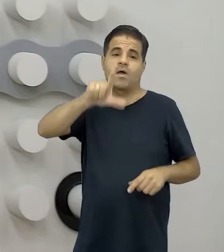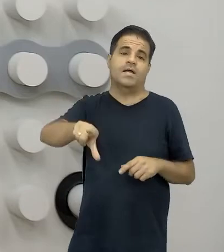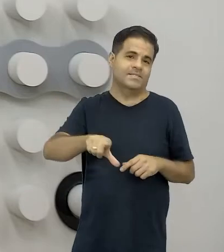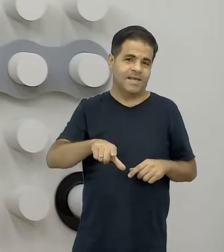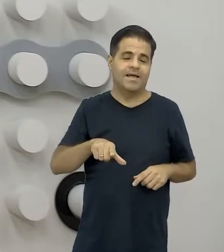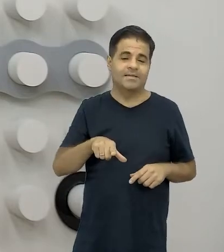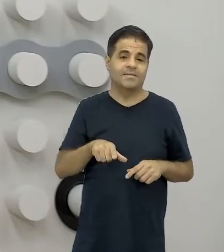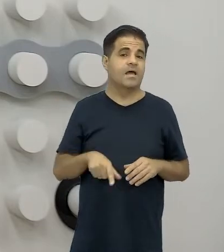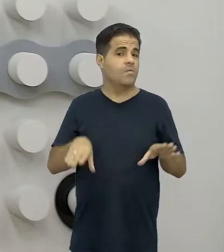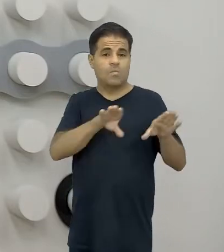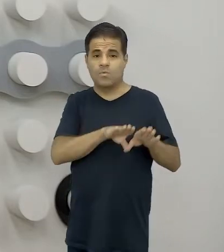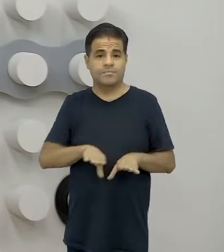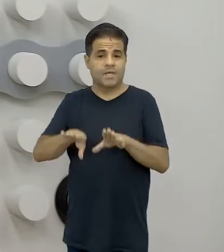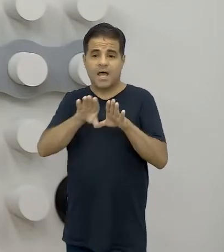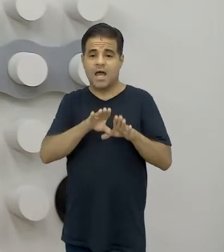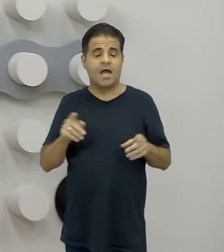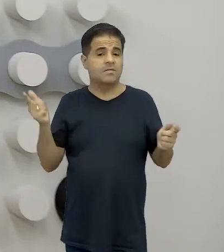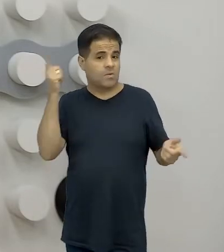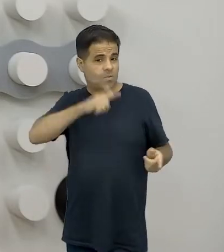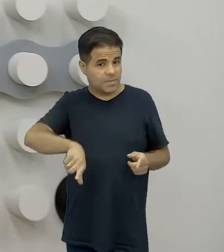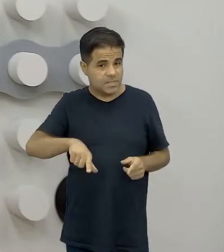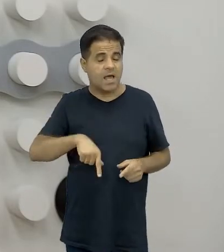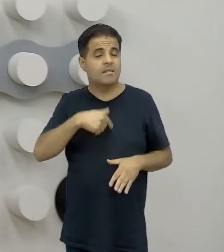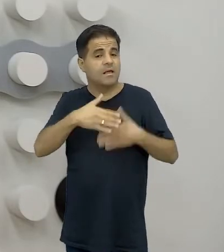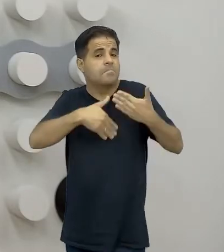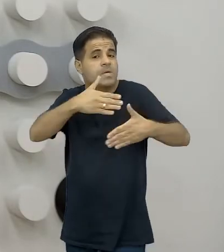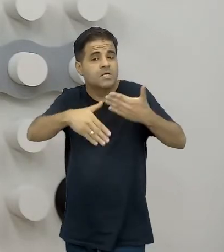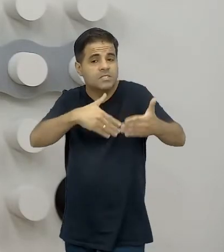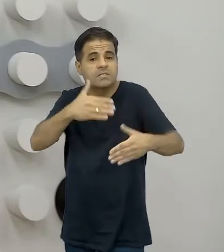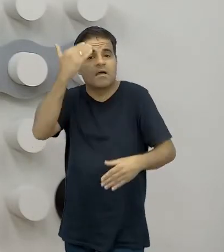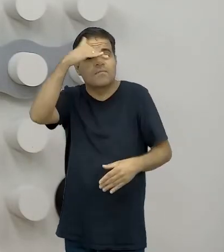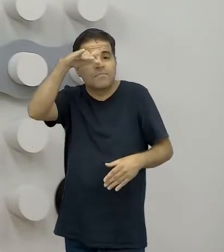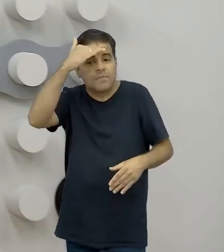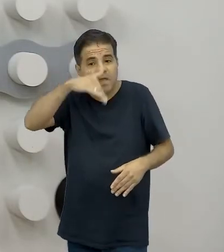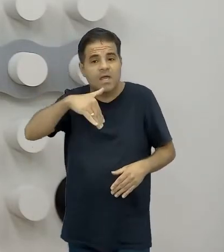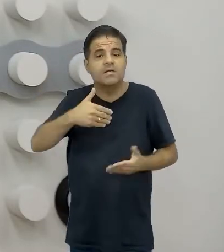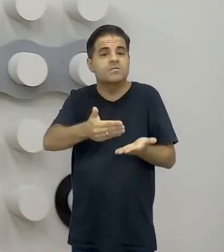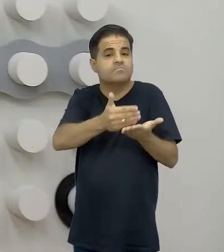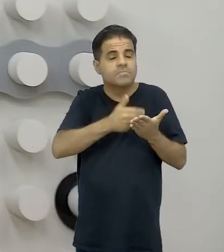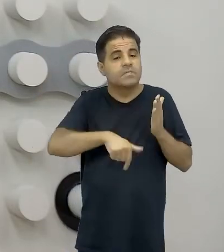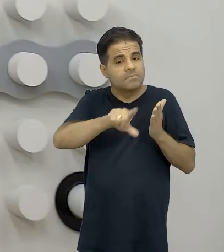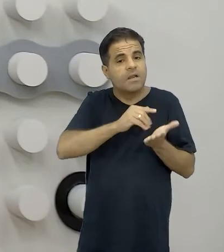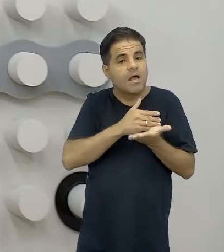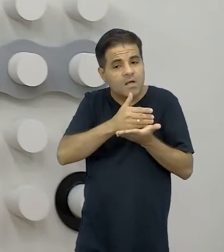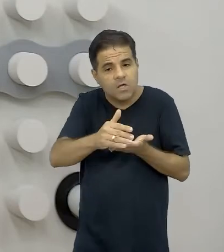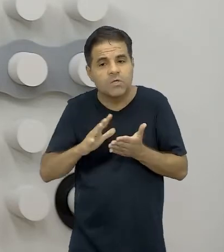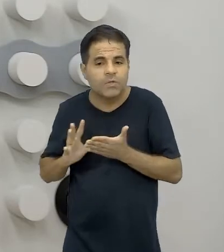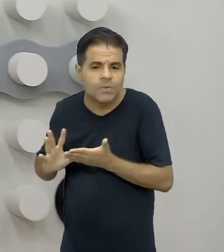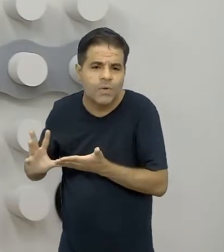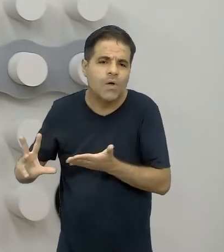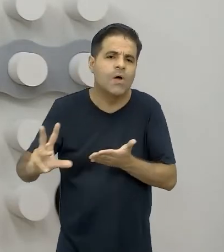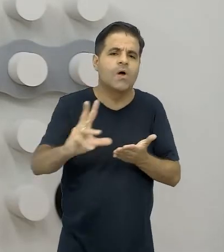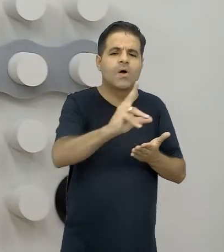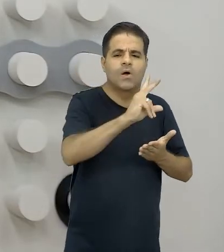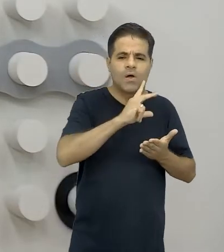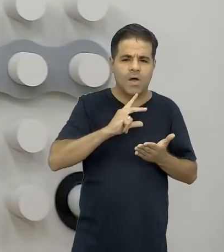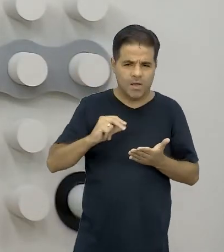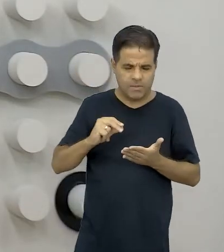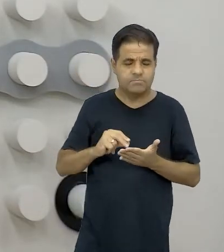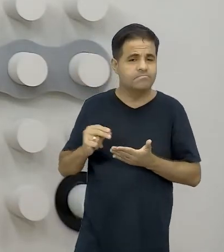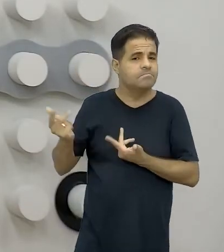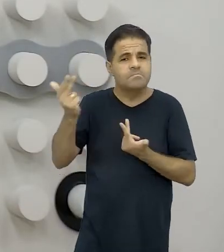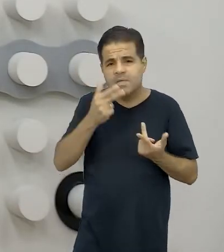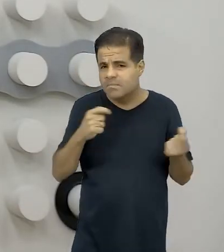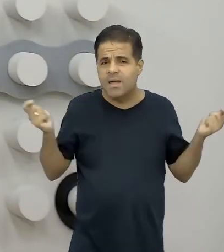Não! A igualdade ela só é conquistada na medida em que se entende que, de princípio, de partida, todos nós temos as